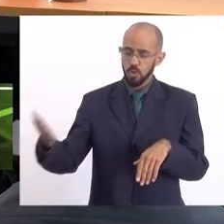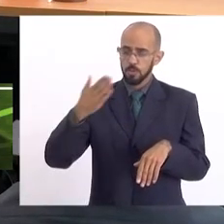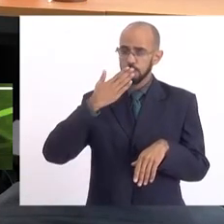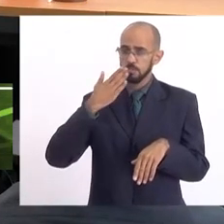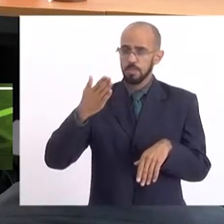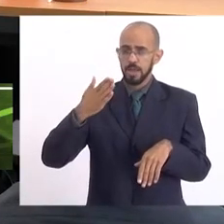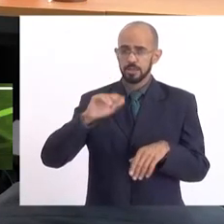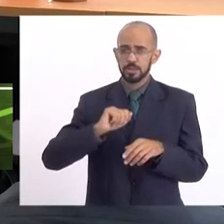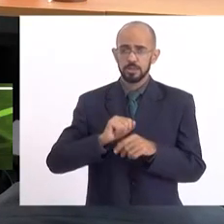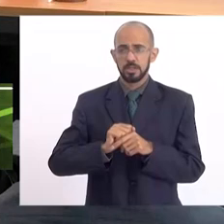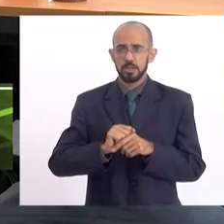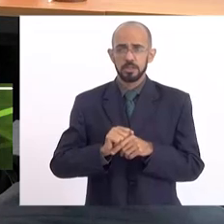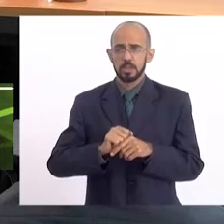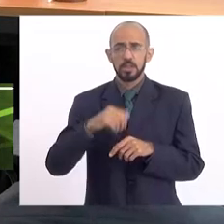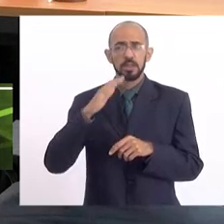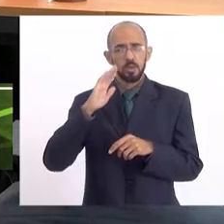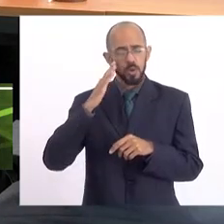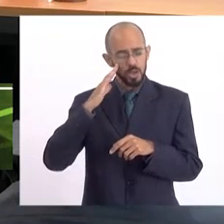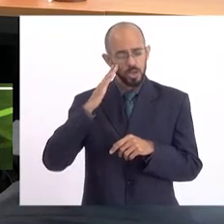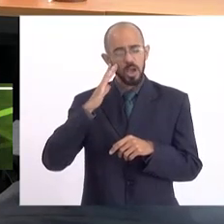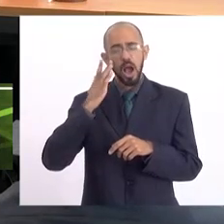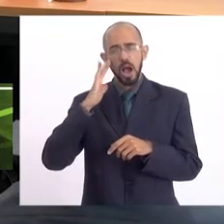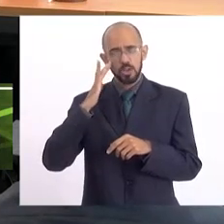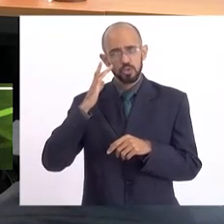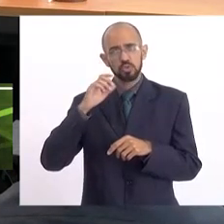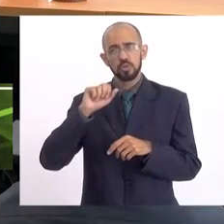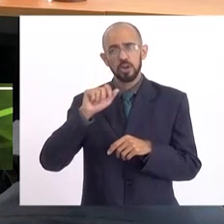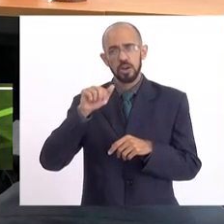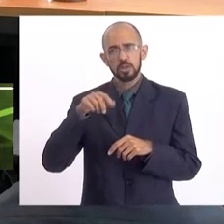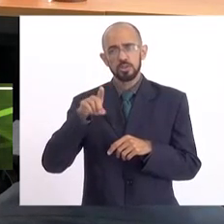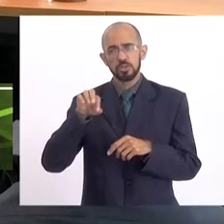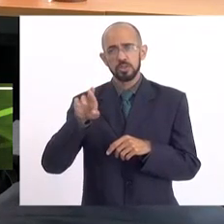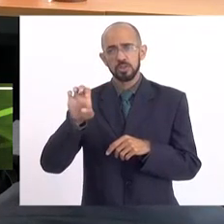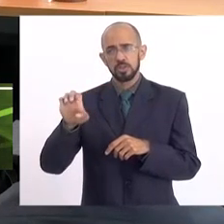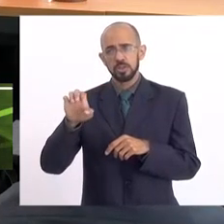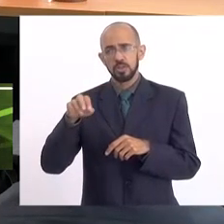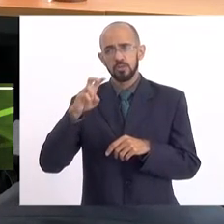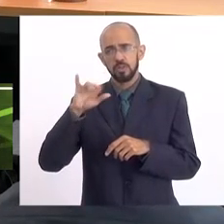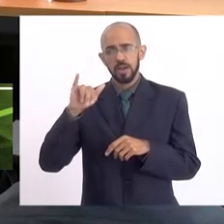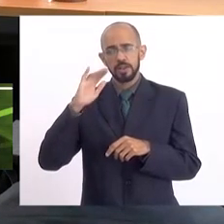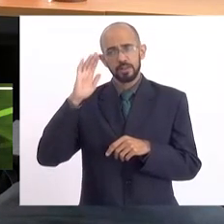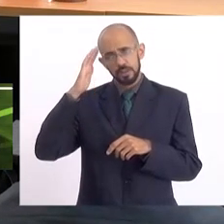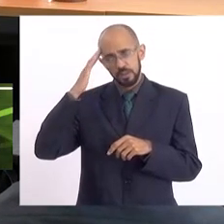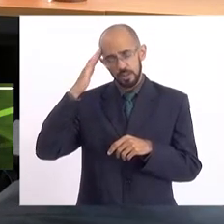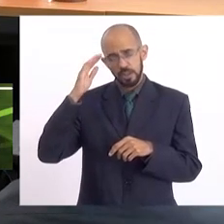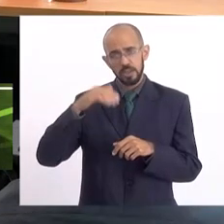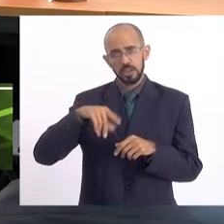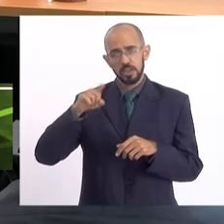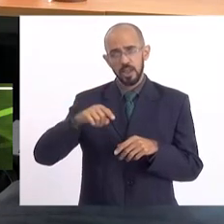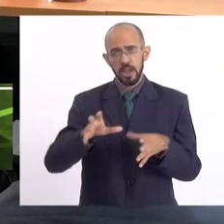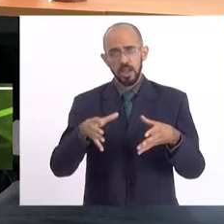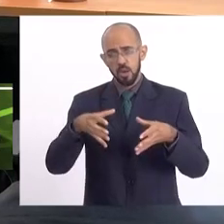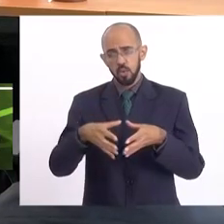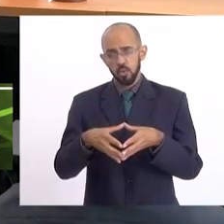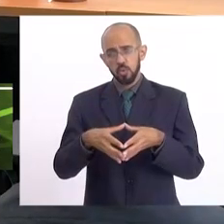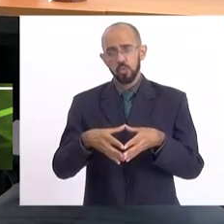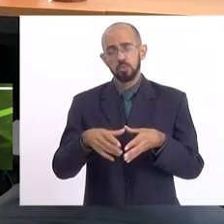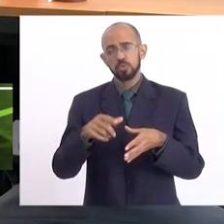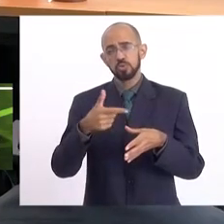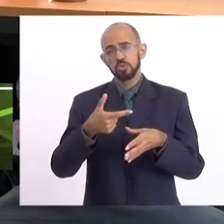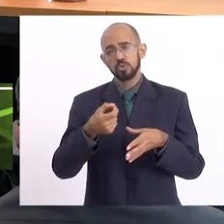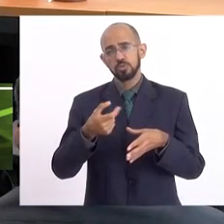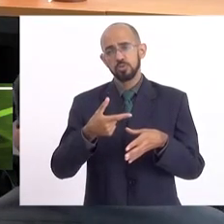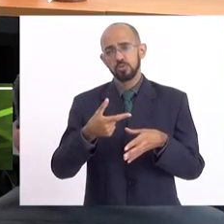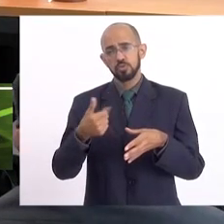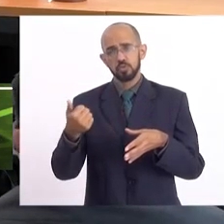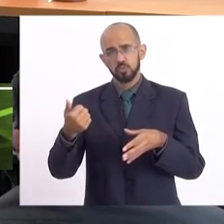tenho certeza que o Alexandre vai entender, o pessoal de 21. Porque, na verdade, o que é que vai sair? Você sair final, torço